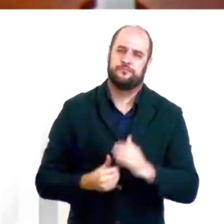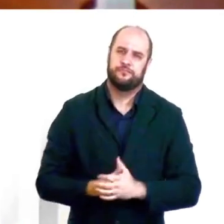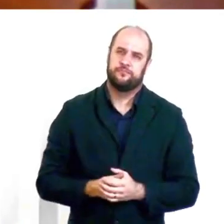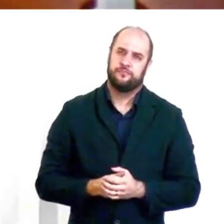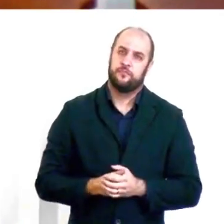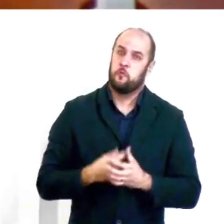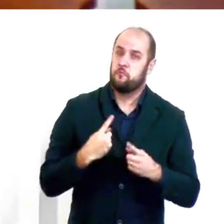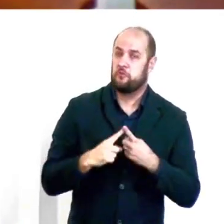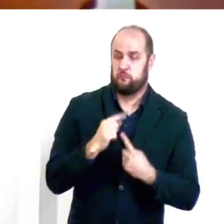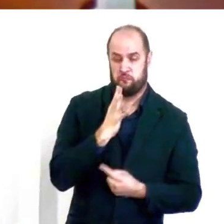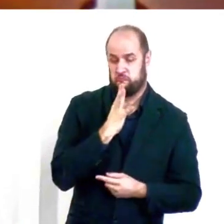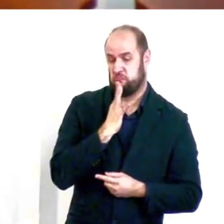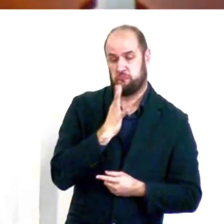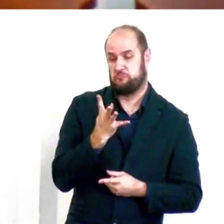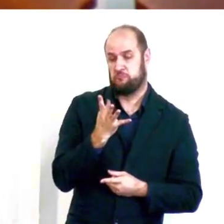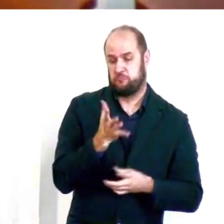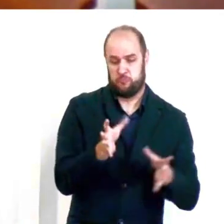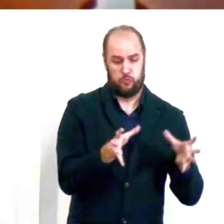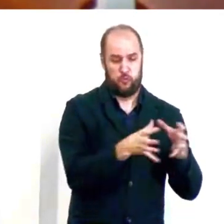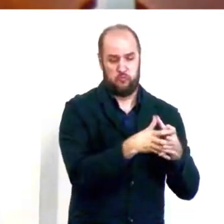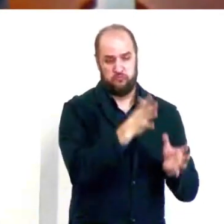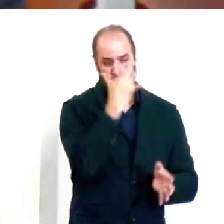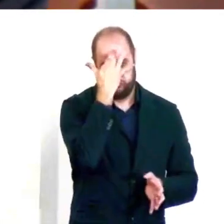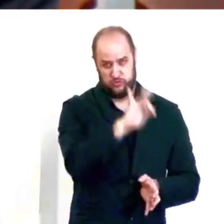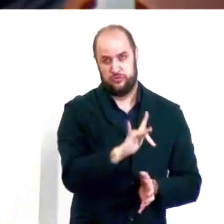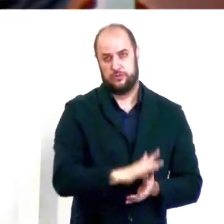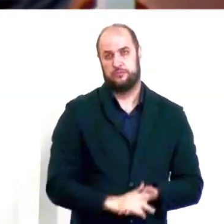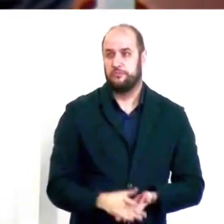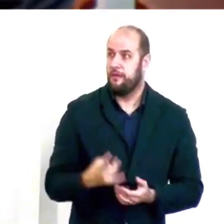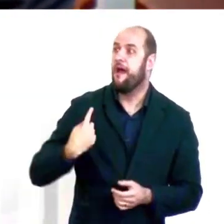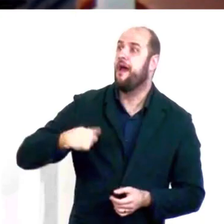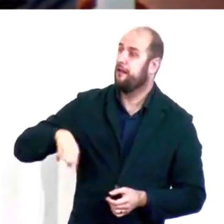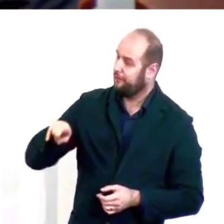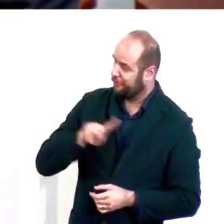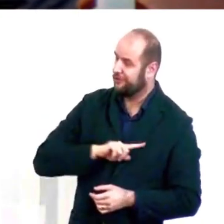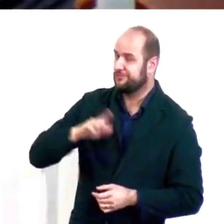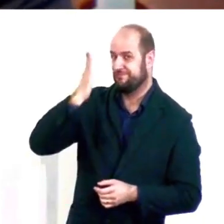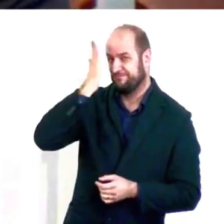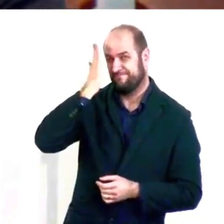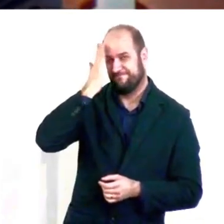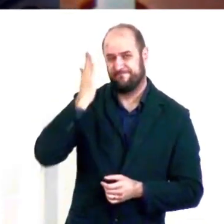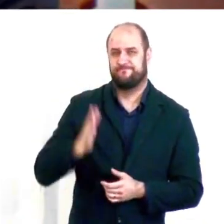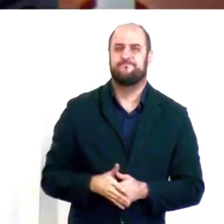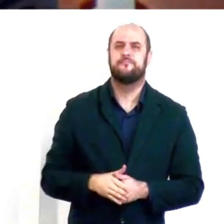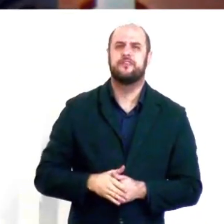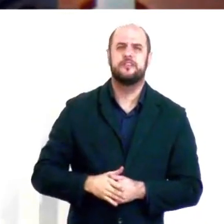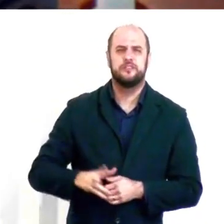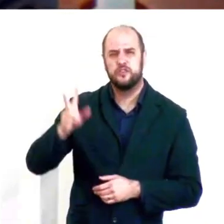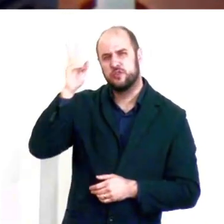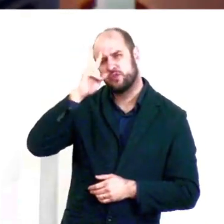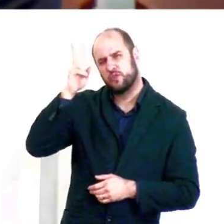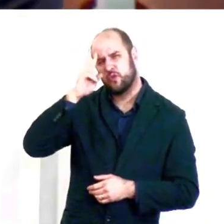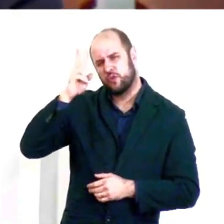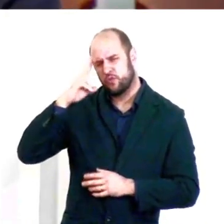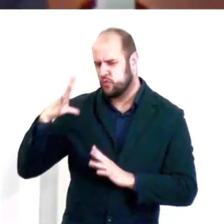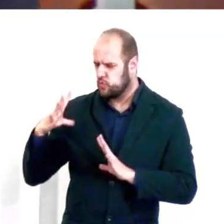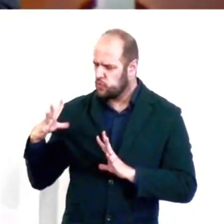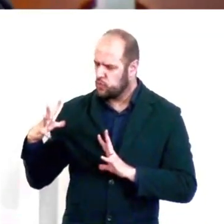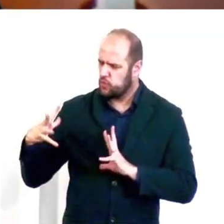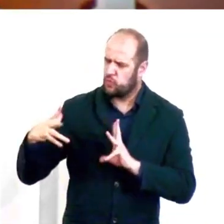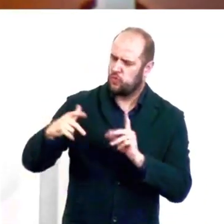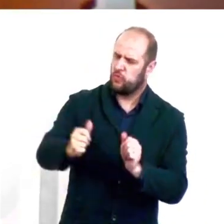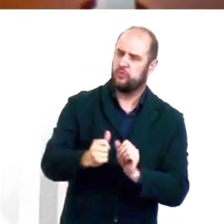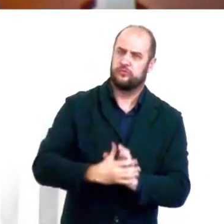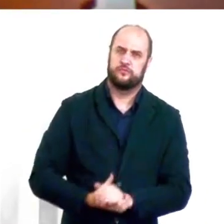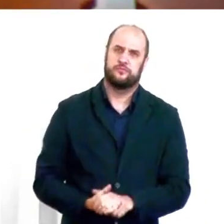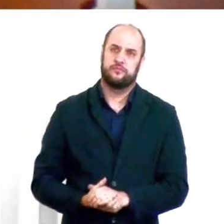não conhece o final da história. Mas nós conhecemos cada passo da história. E agora tudo que nós